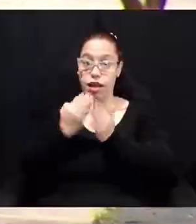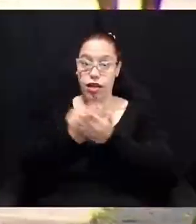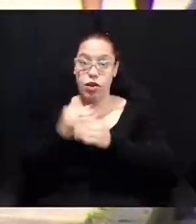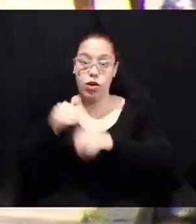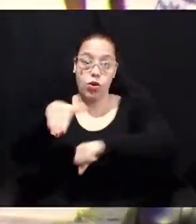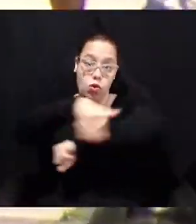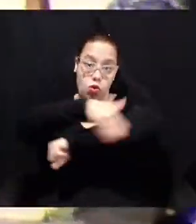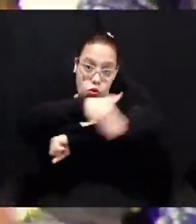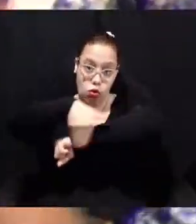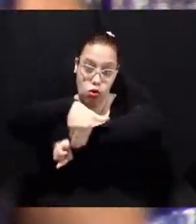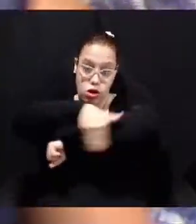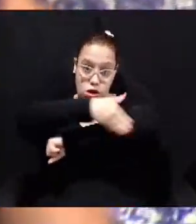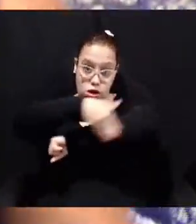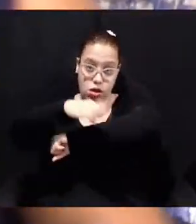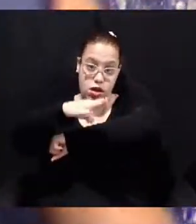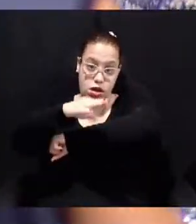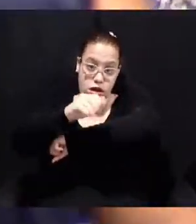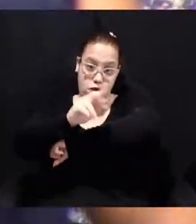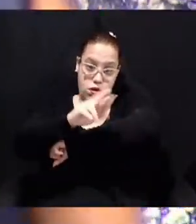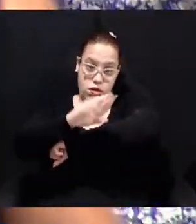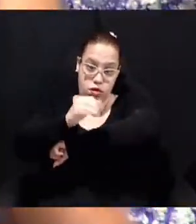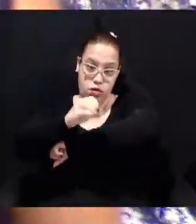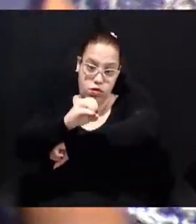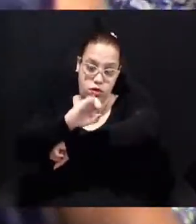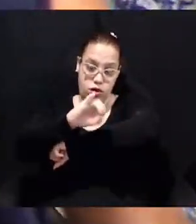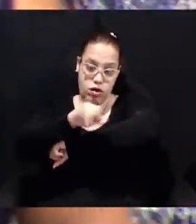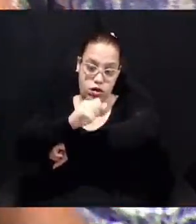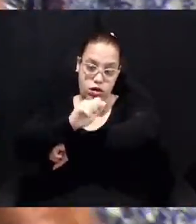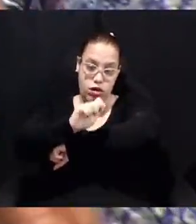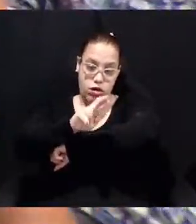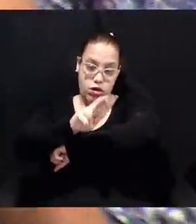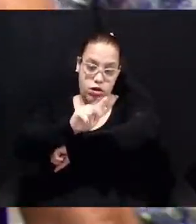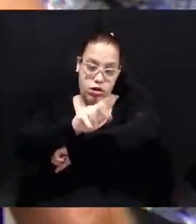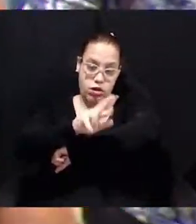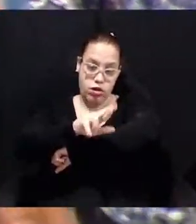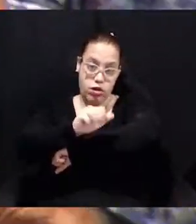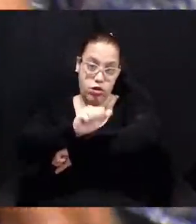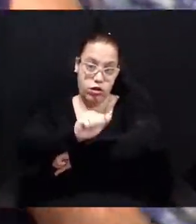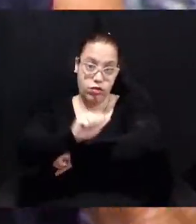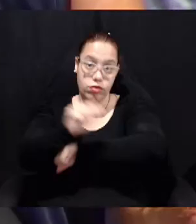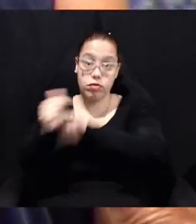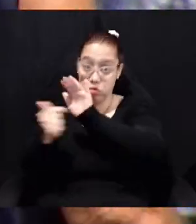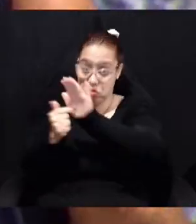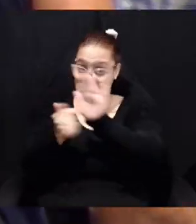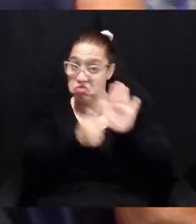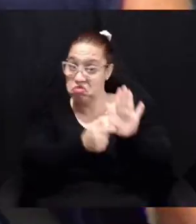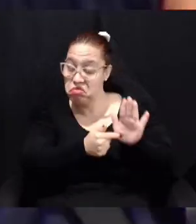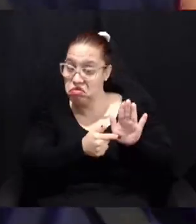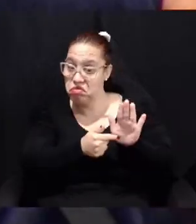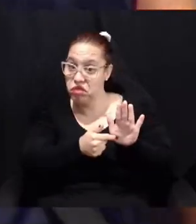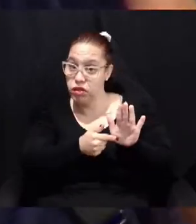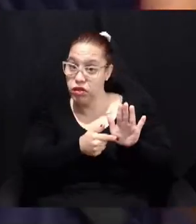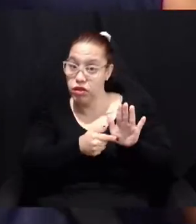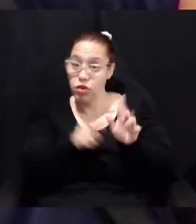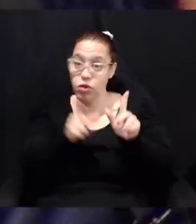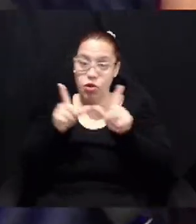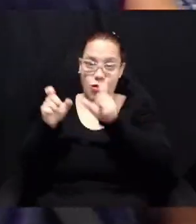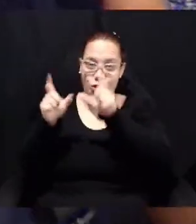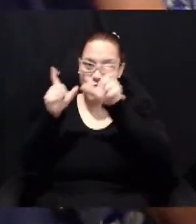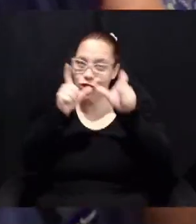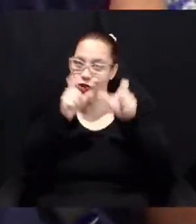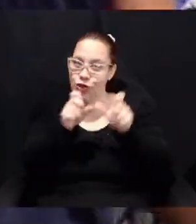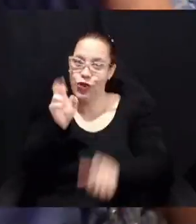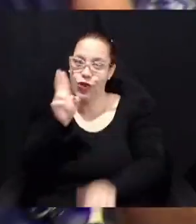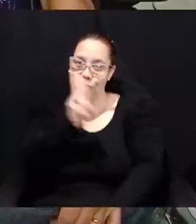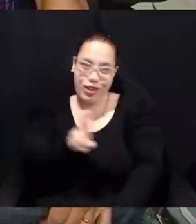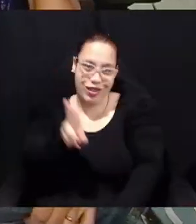da Barão de Jaguar ali também. Então tem algumas ceninhas ali que eu peguei umas fotinhas de Campinas pra usar ali. E a galera